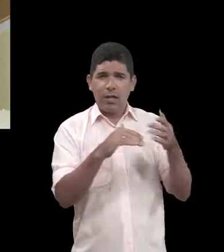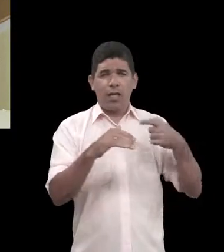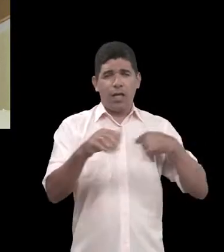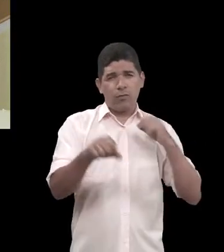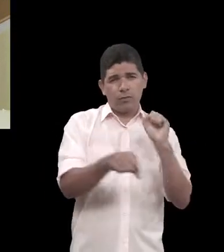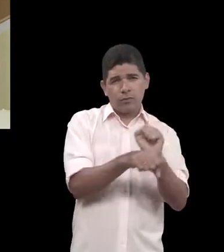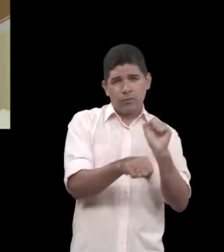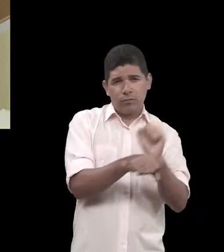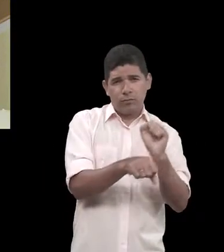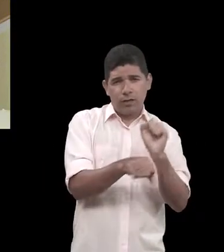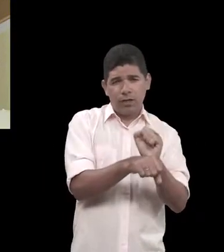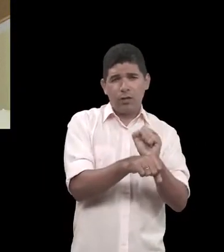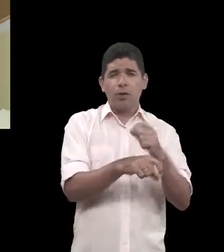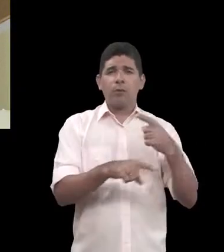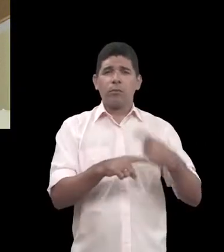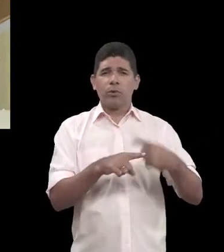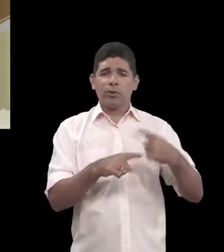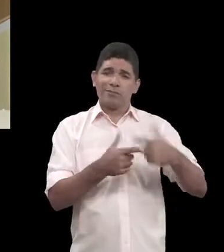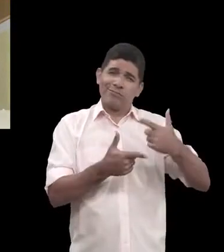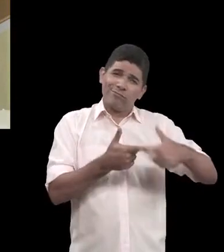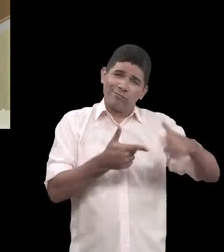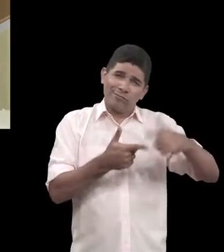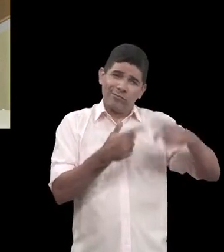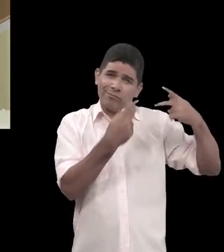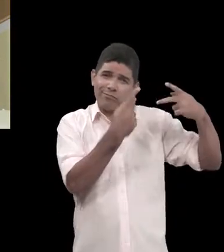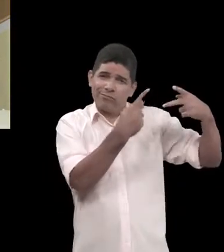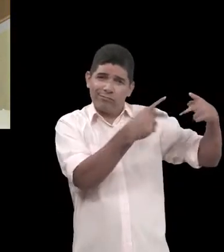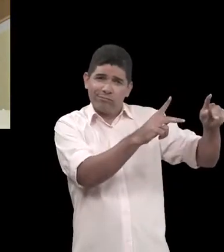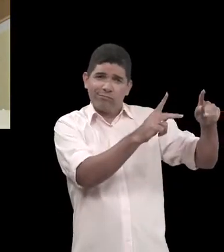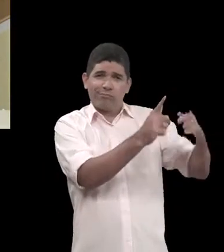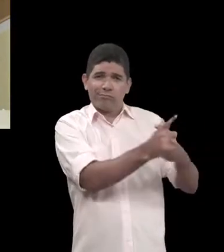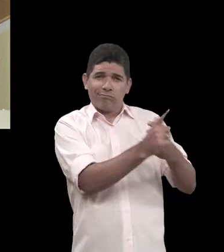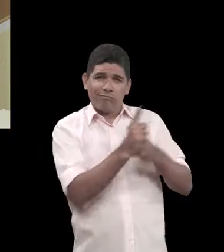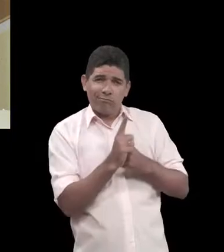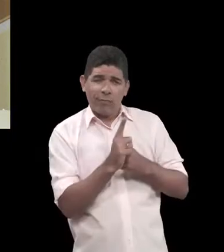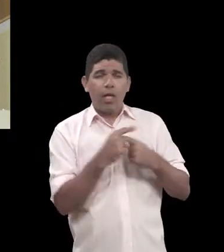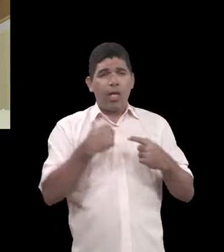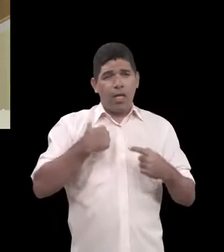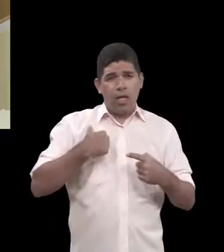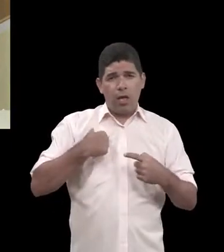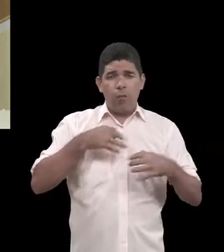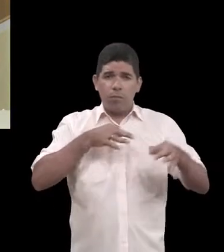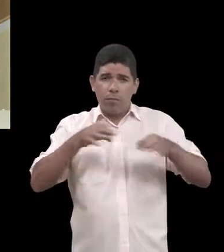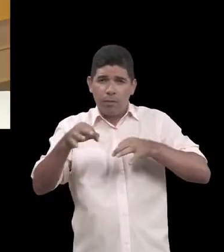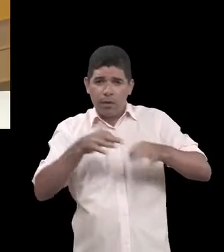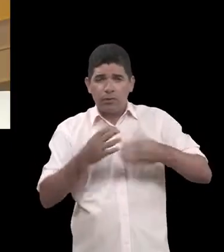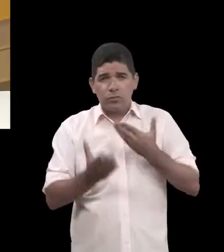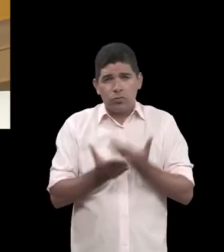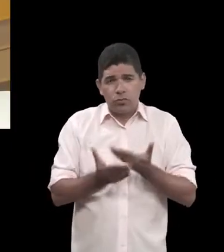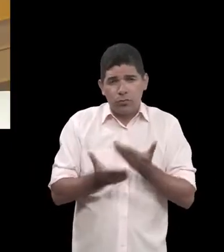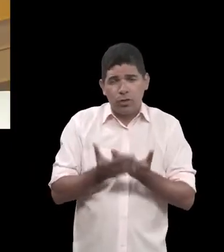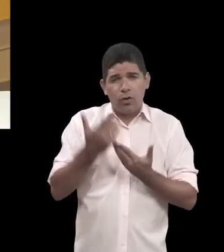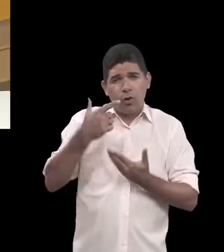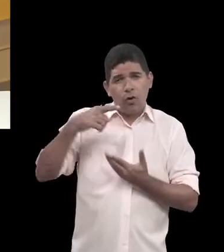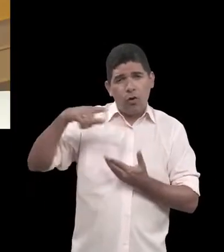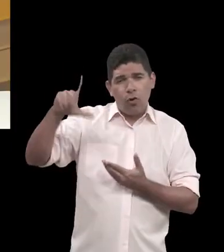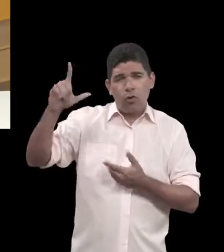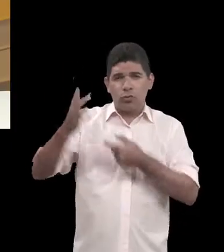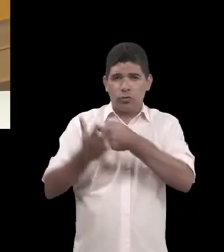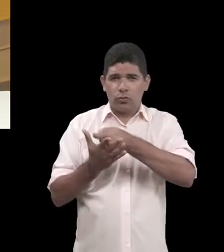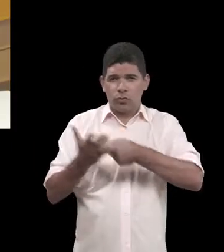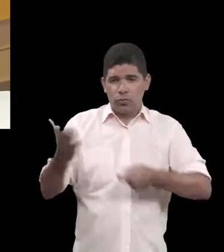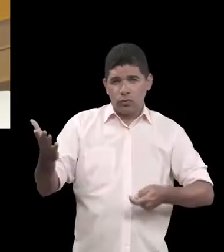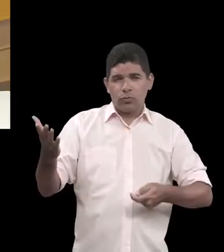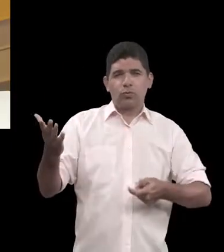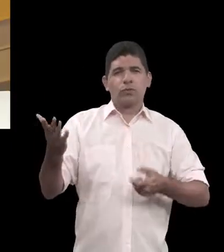nesse concurso. Mas, diante disso, estou estudando para futuros concursos aí. Ok, fazemos votos e que dê tudo certo,